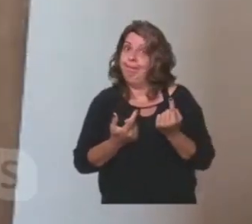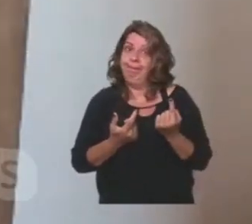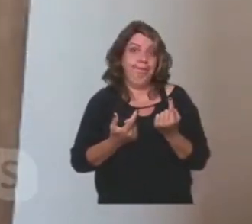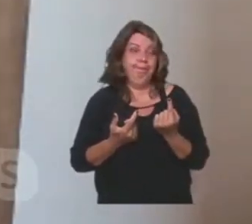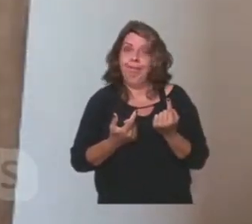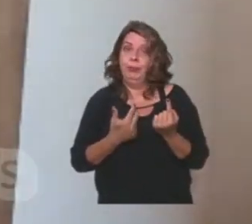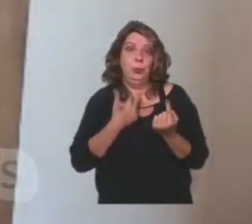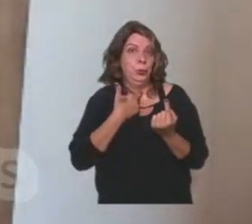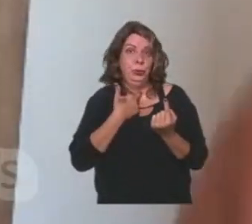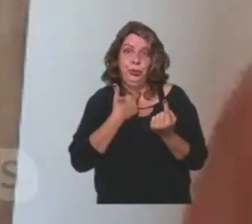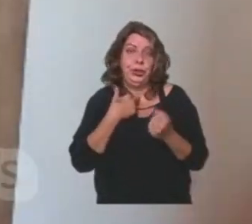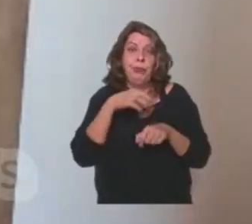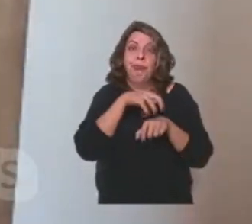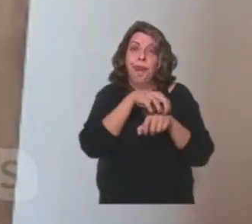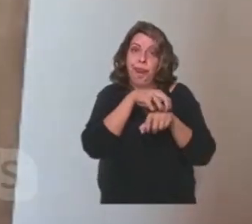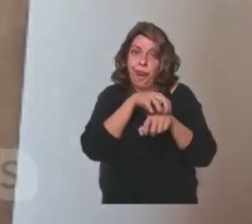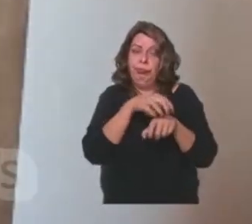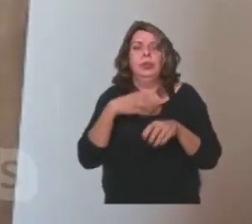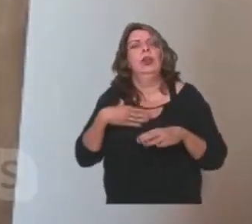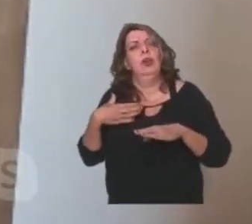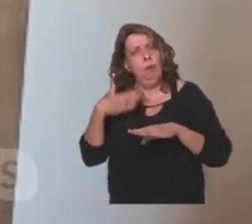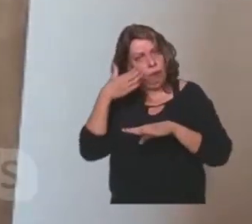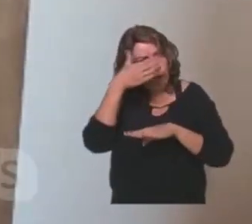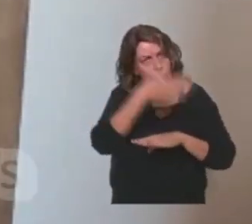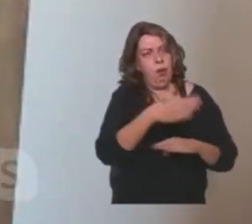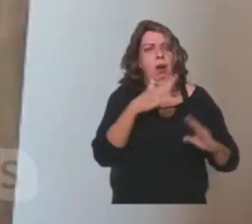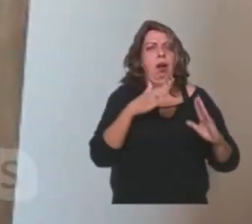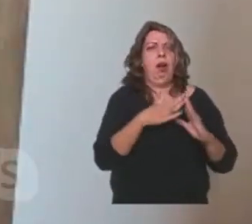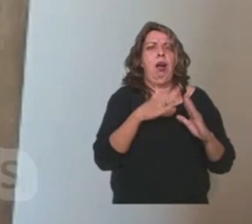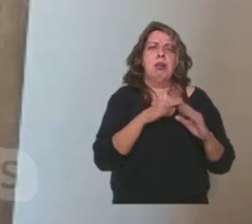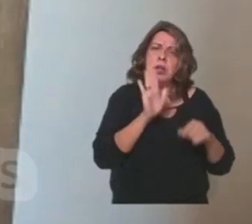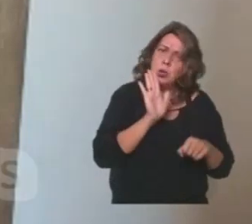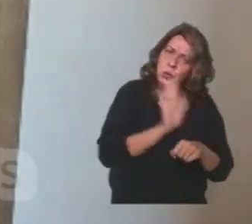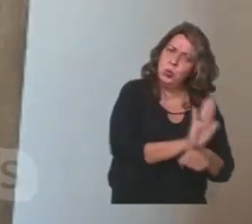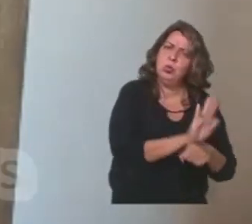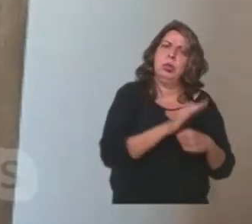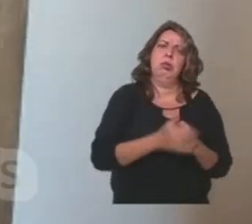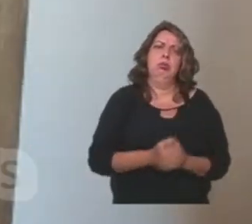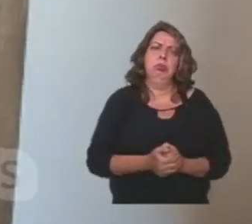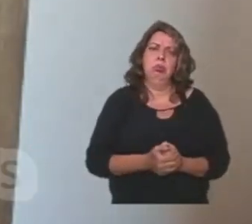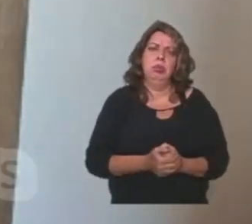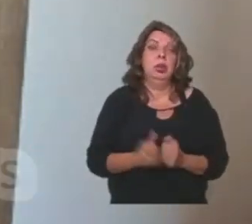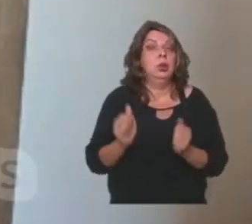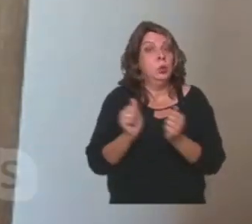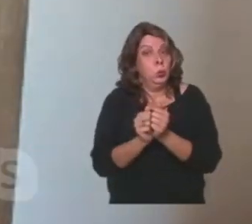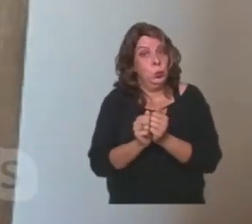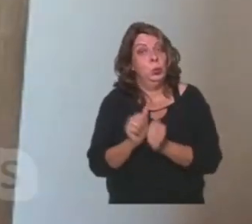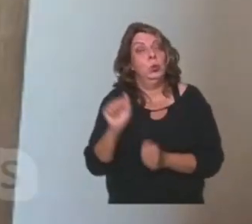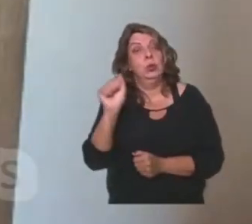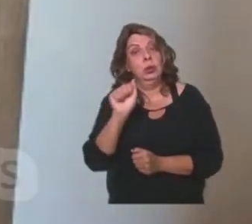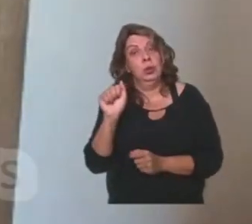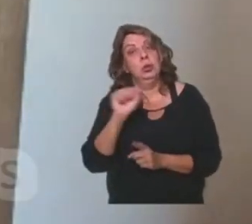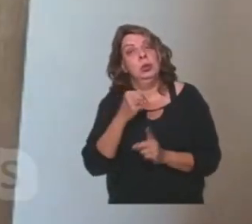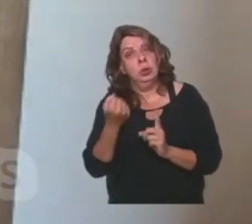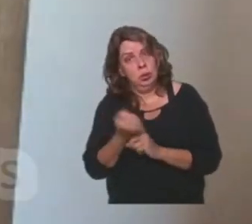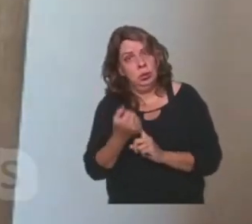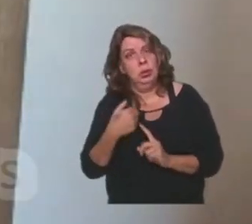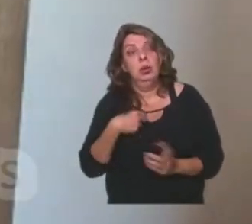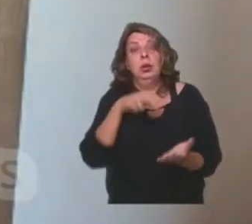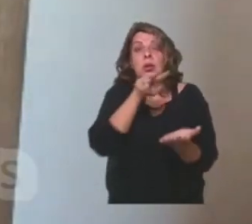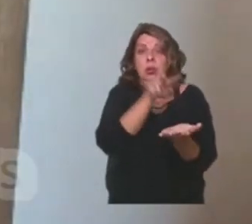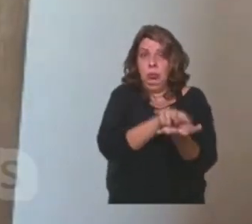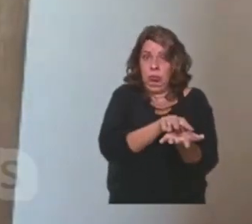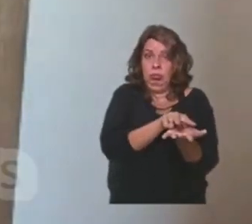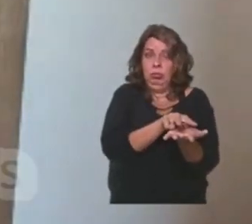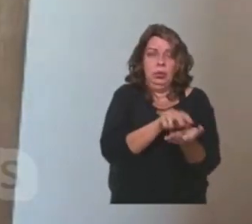transporte público, nós fomos a elas, a assistência junto à criança no internamento, ao tratamento